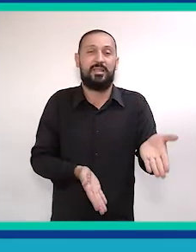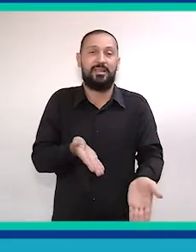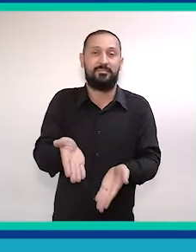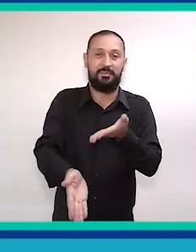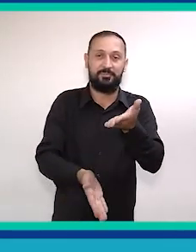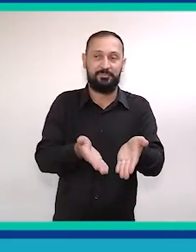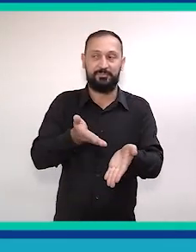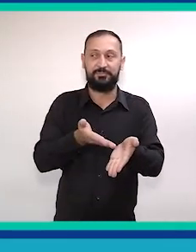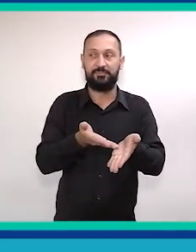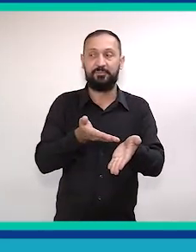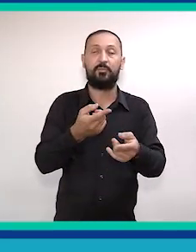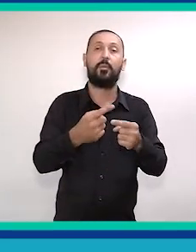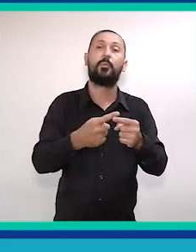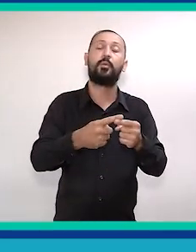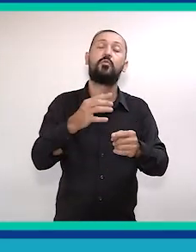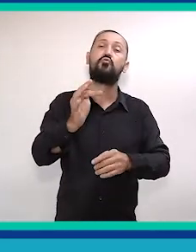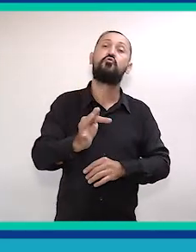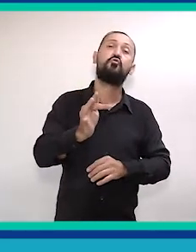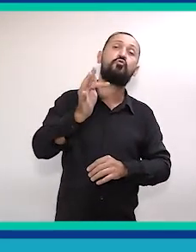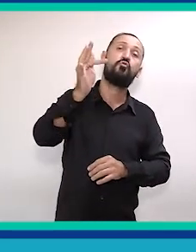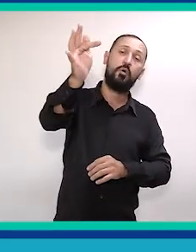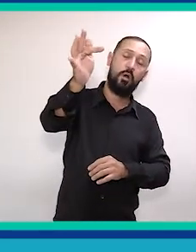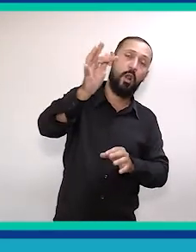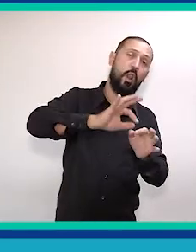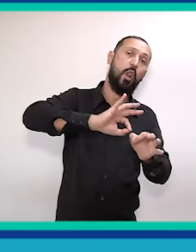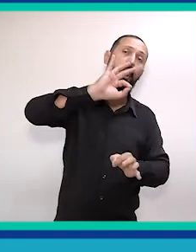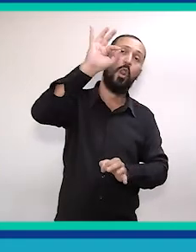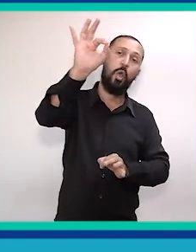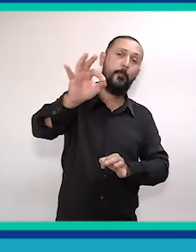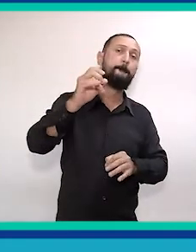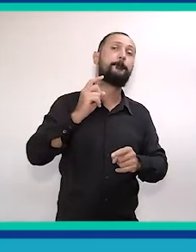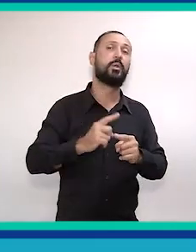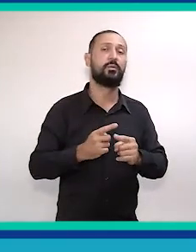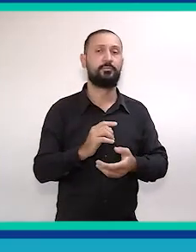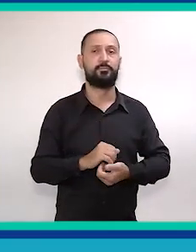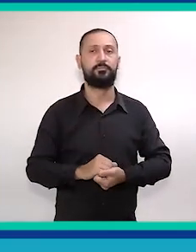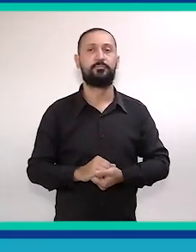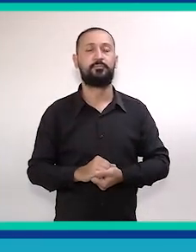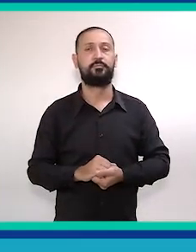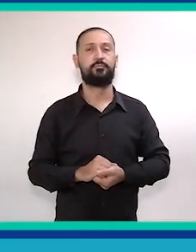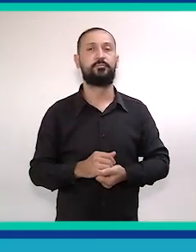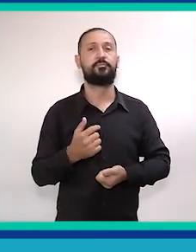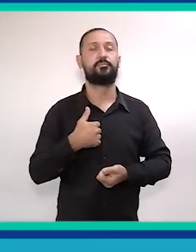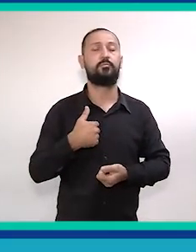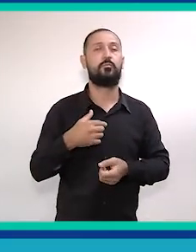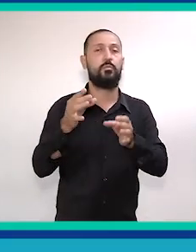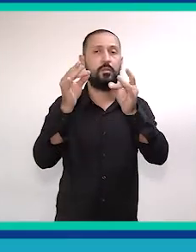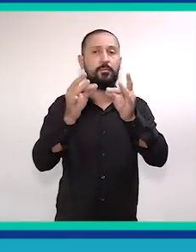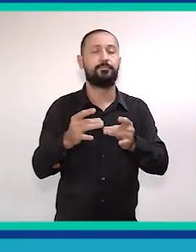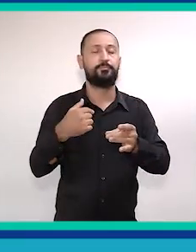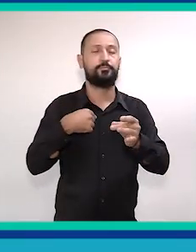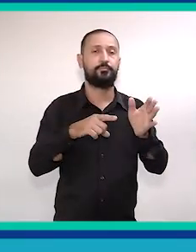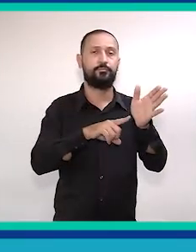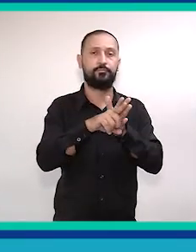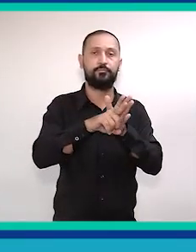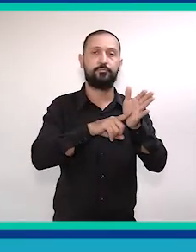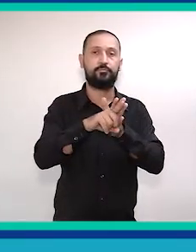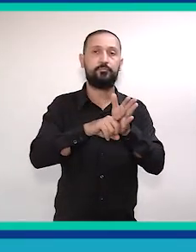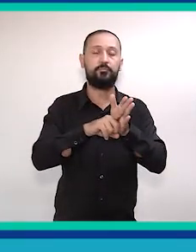possível tratamento. Por que eu falei num futuro muito distante? O nosso ponto